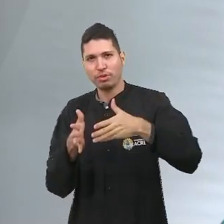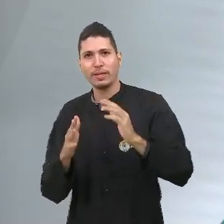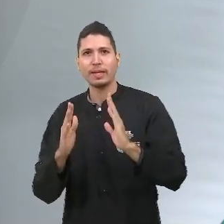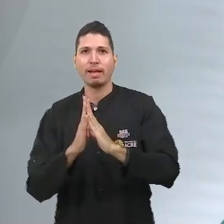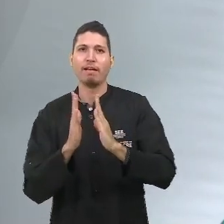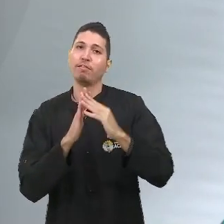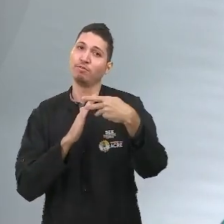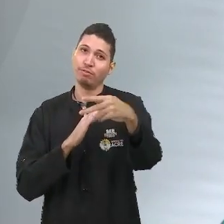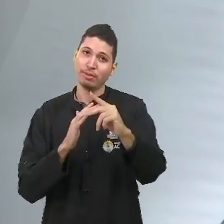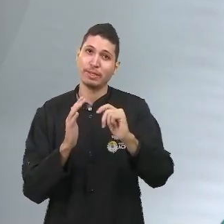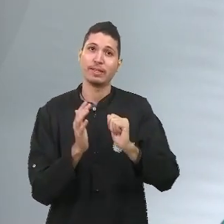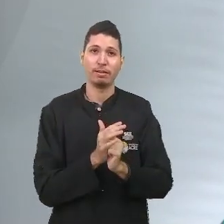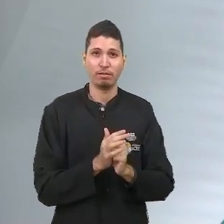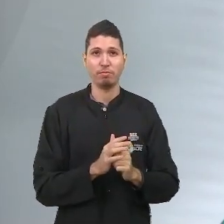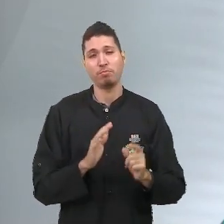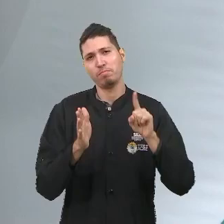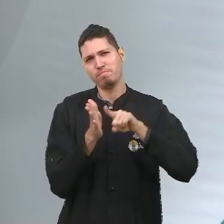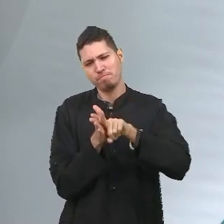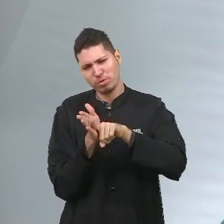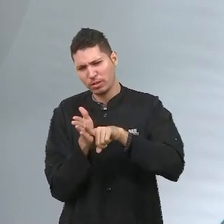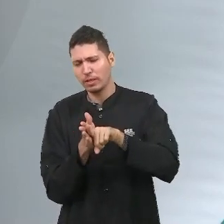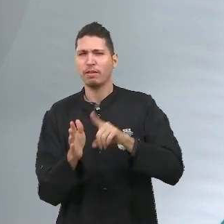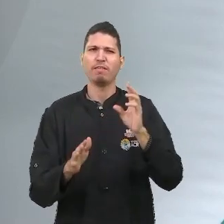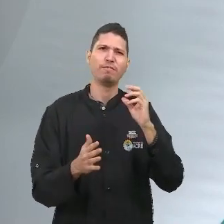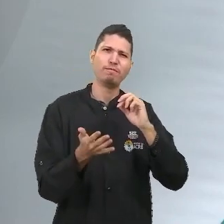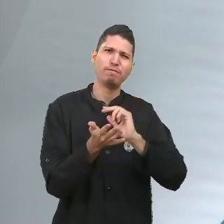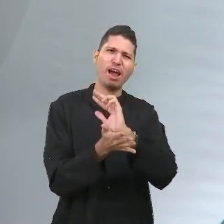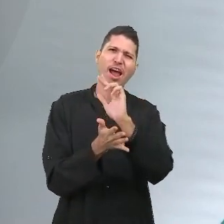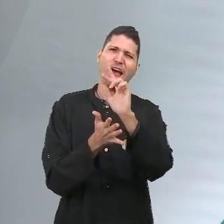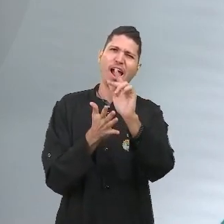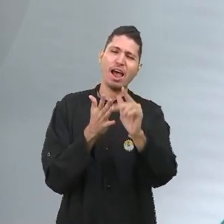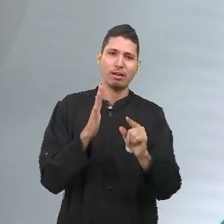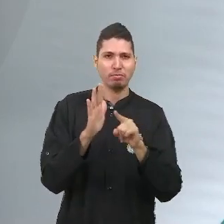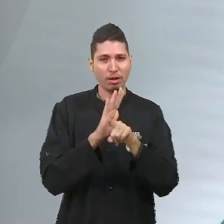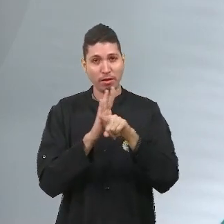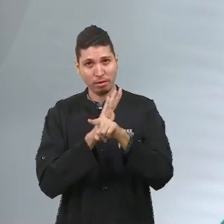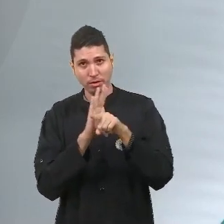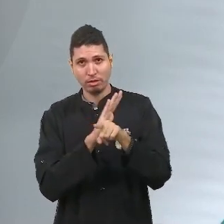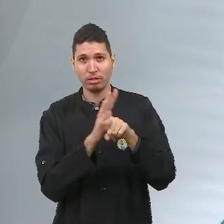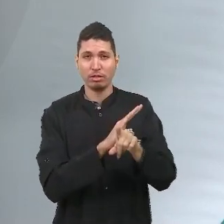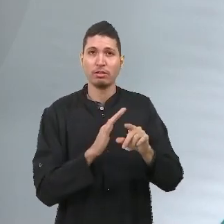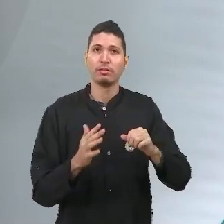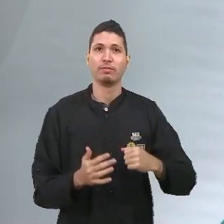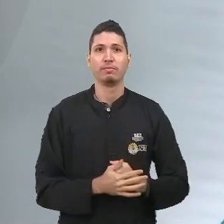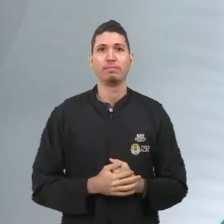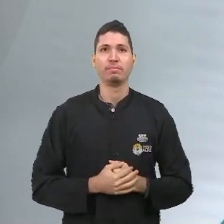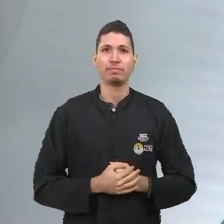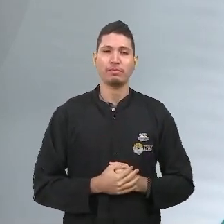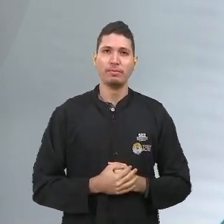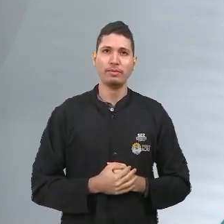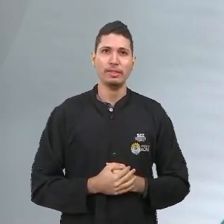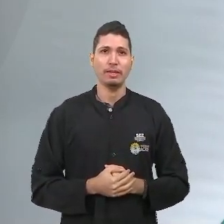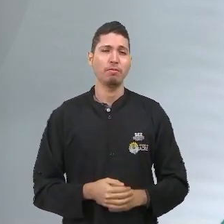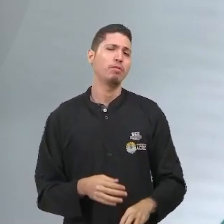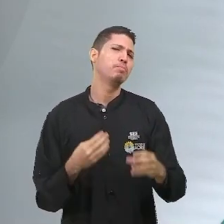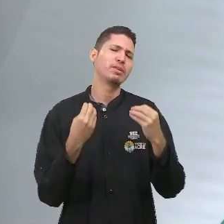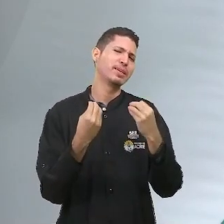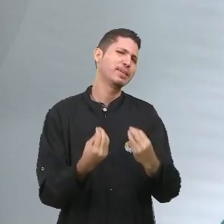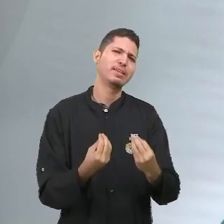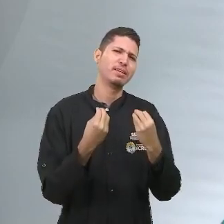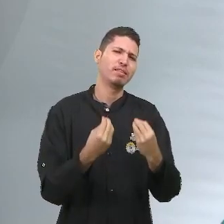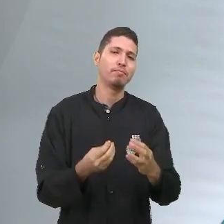do IBGE, do censo ali, para fazer aquelas perguntas, não é nada de investigação sobre a sua vida, é para poder aí levantar